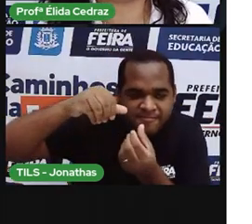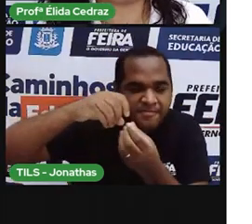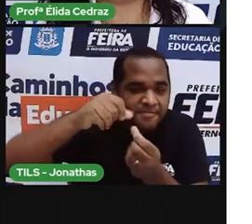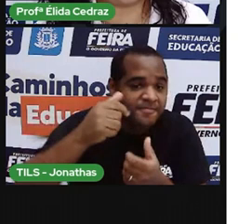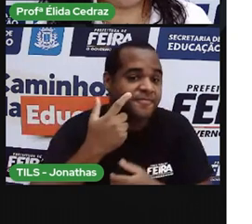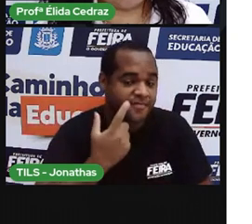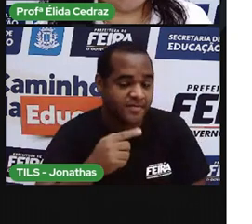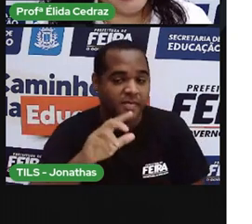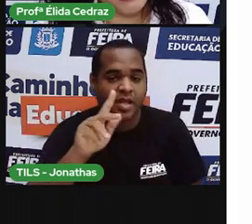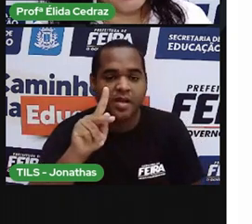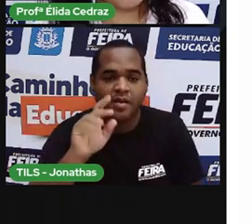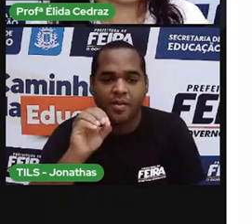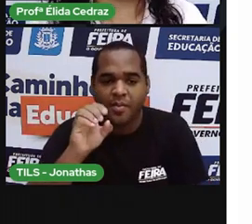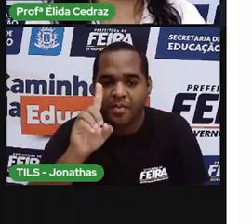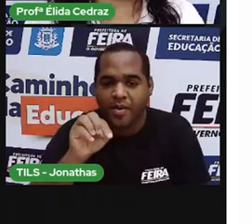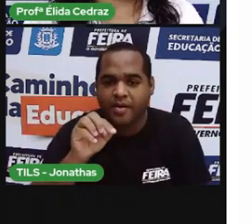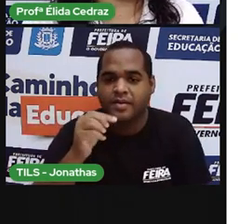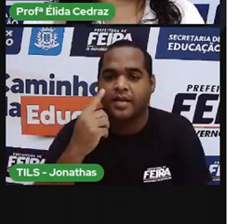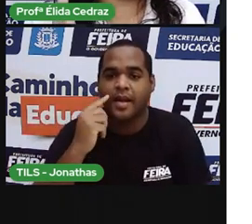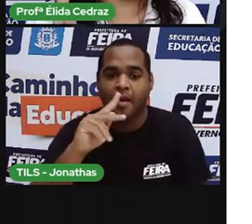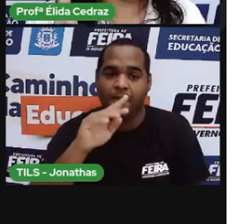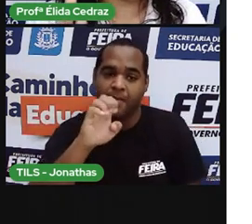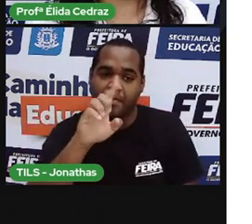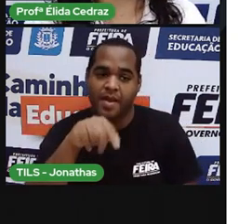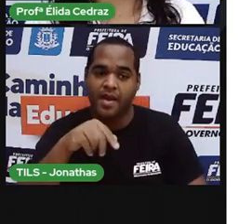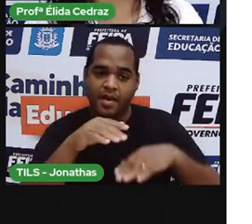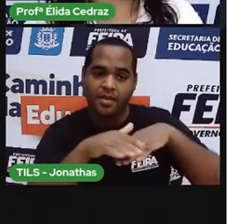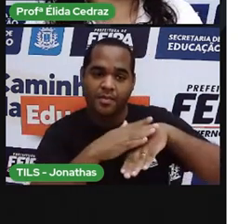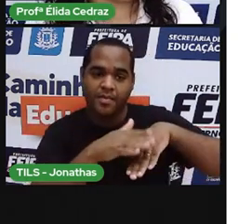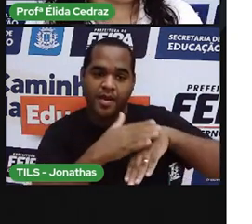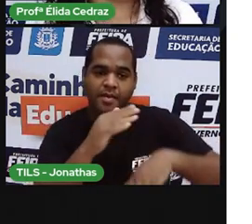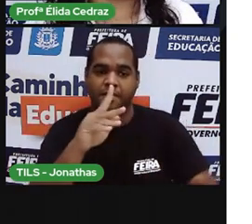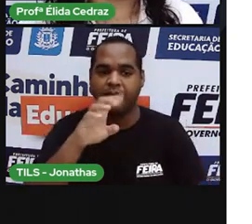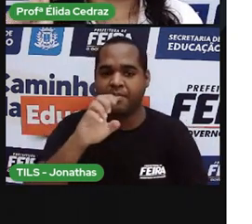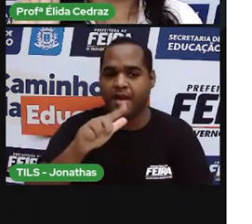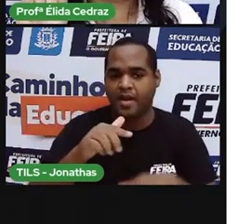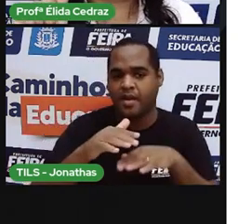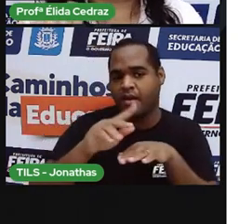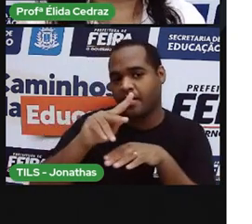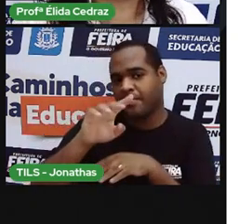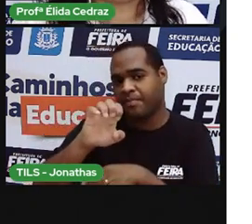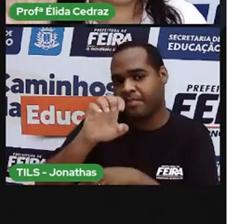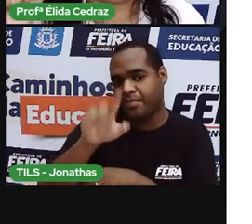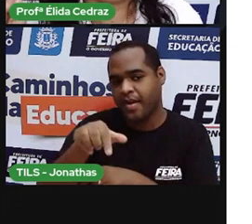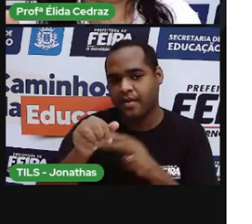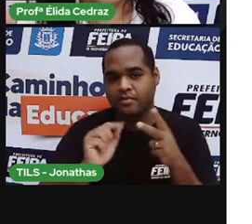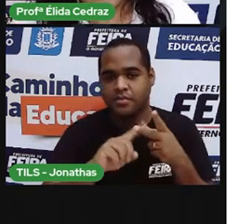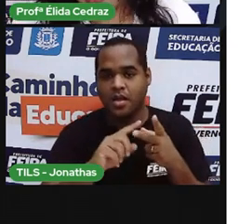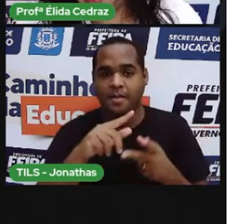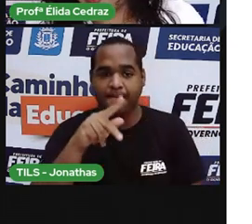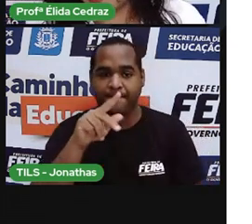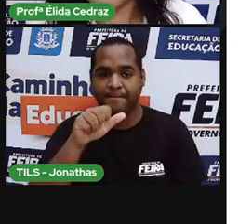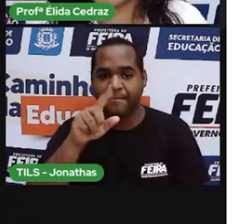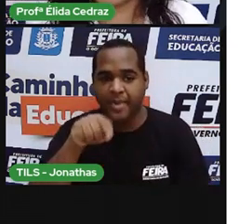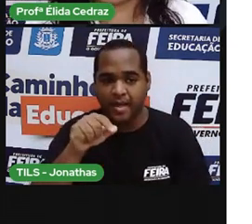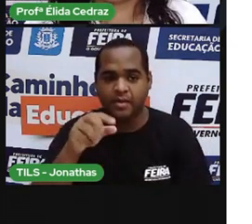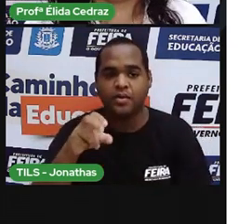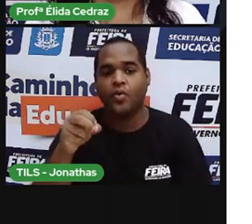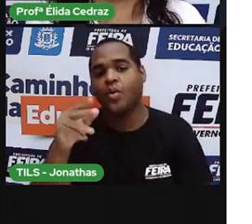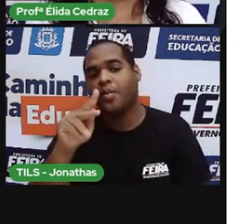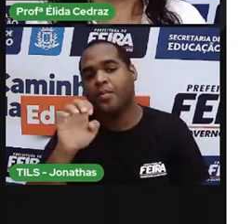a palavra P, nós formamos duas palavras mudando a última letra.